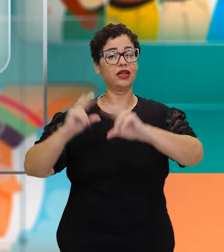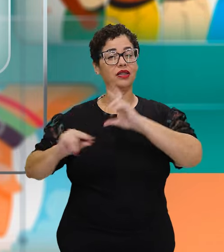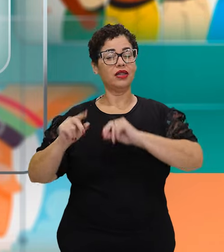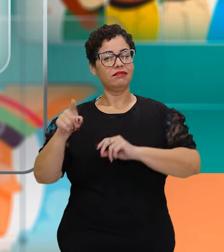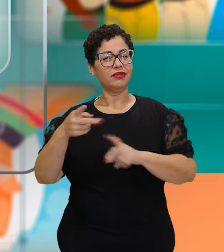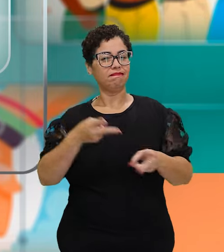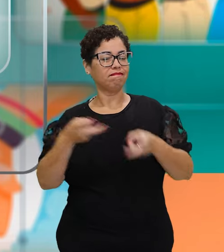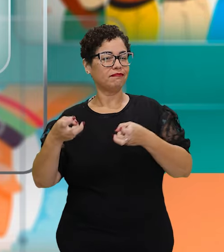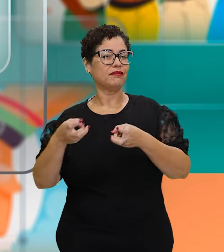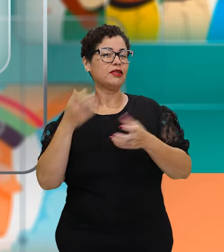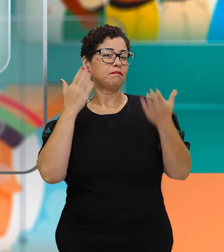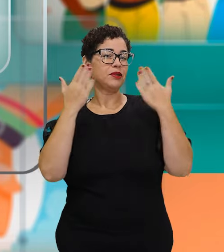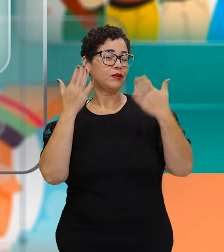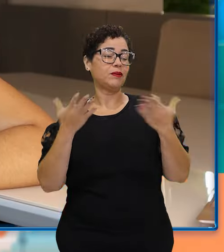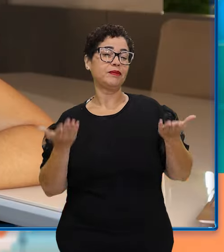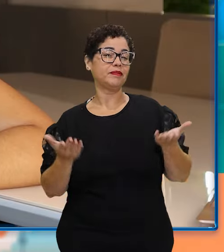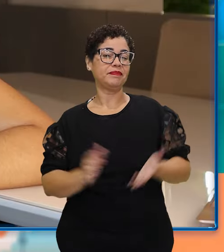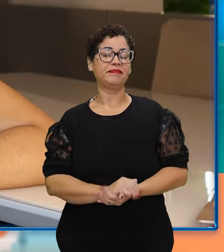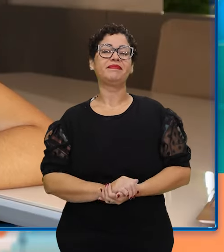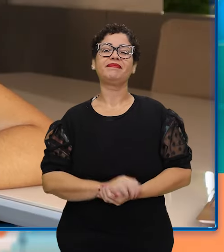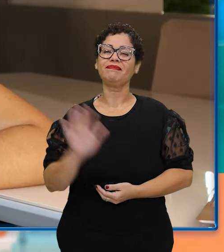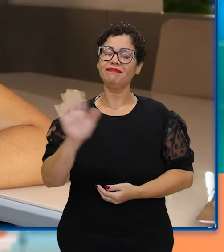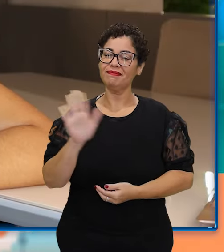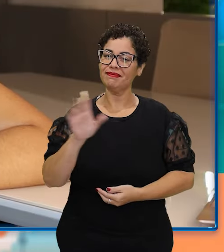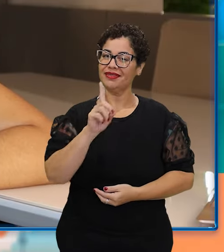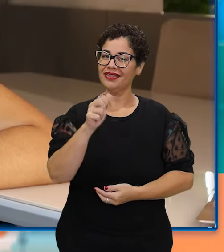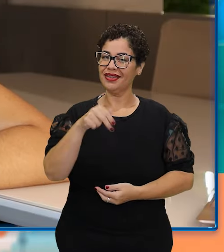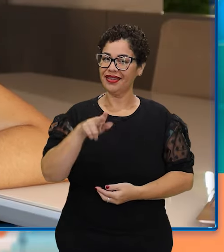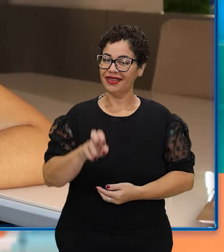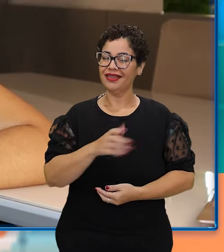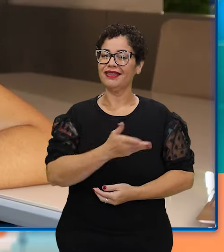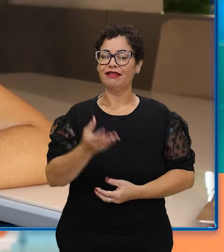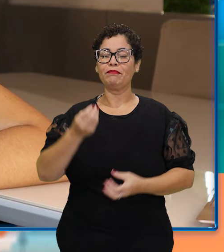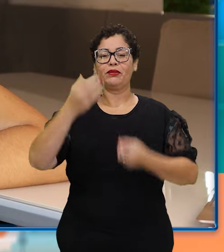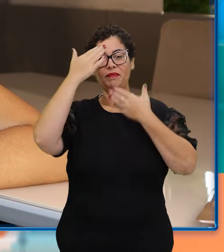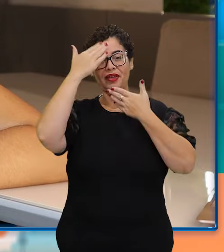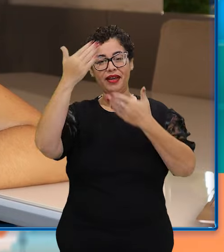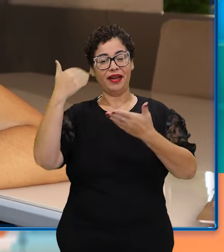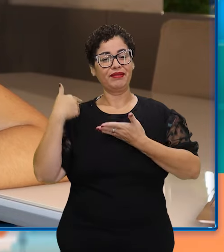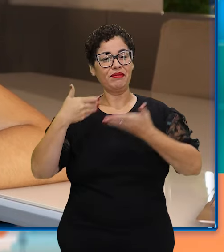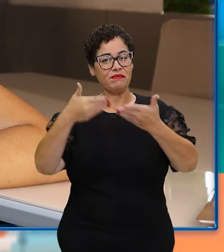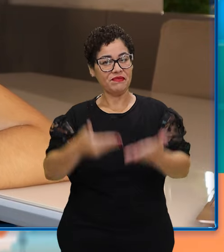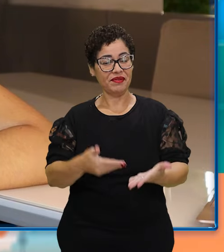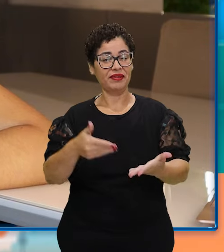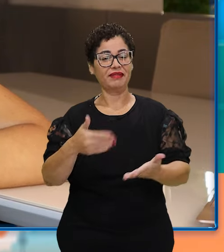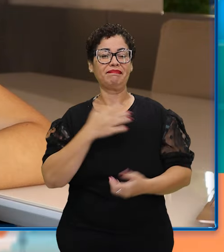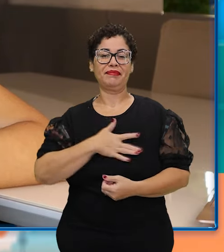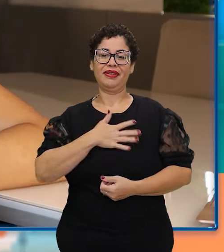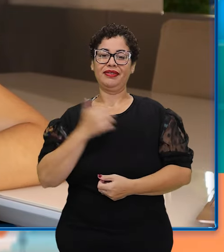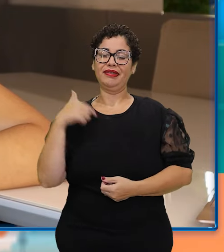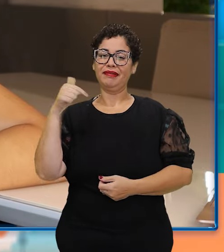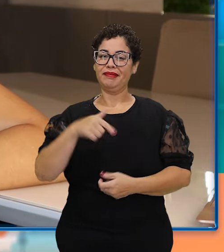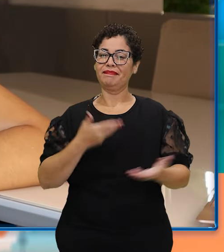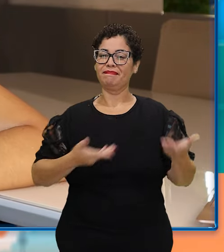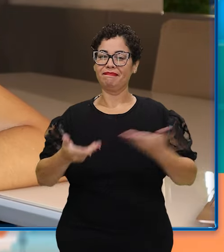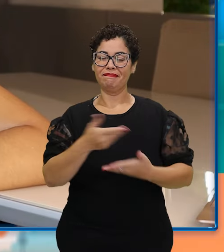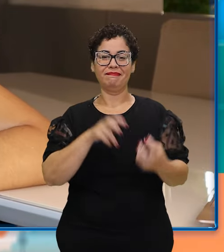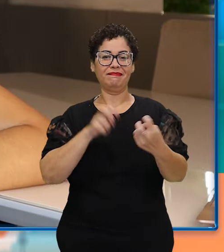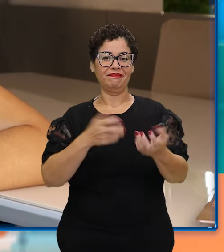com o olhar da psicologia. Olá, Dani! Olá, pessoal! Muito obrigada pelo convite. É sempre um prazer estar aqui